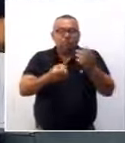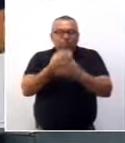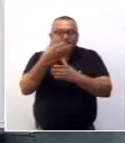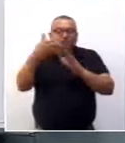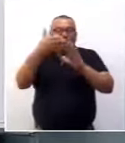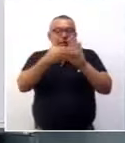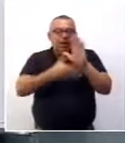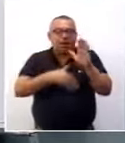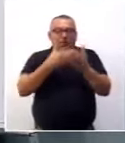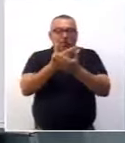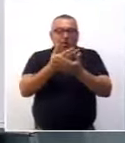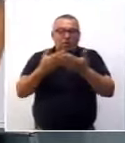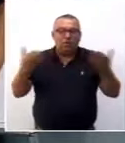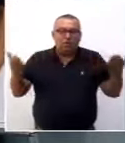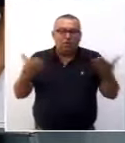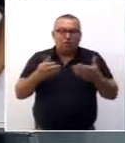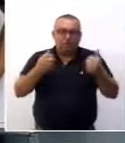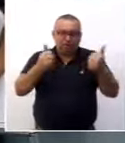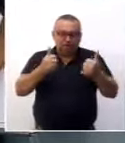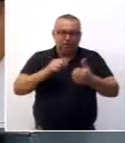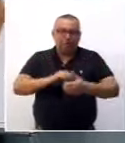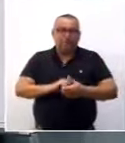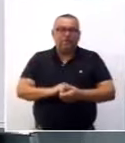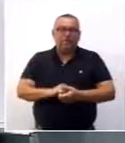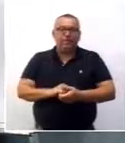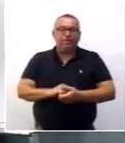vão ver hoje. Correto. Ok? Pode passar?